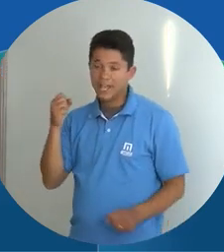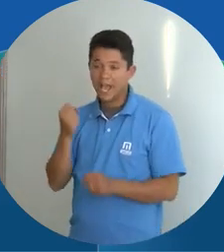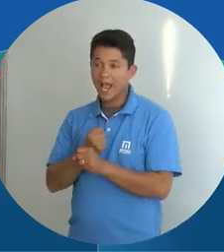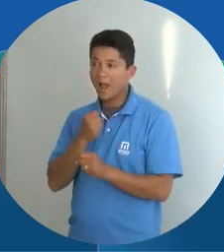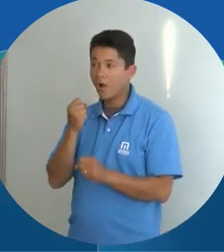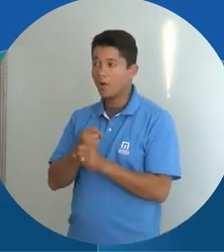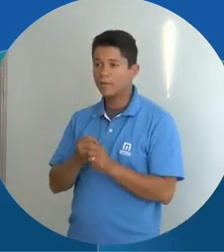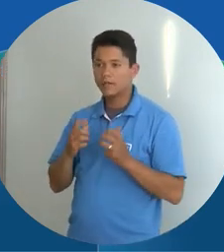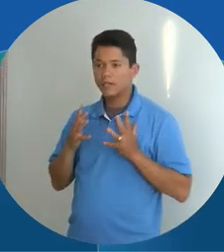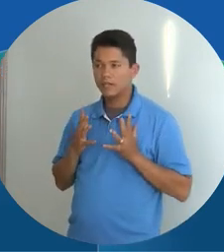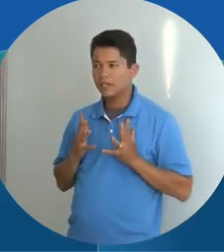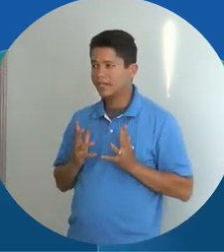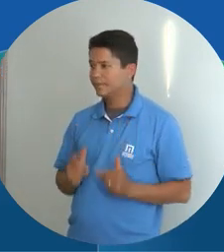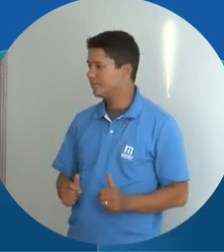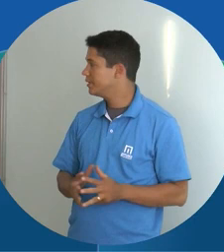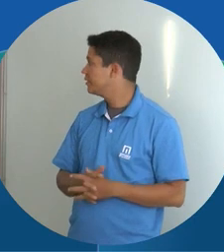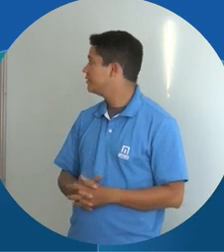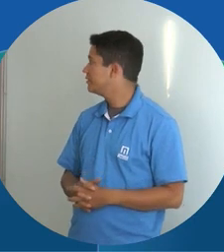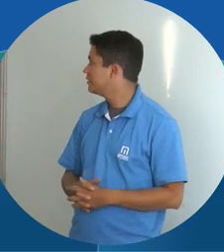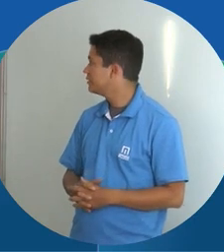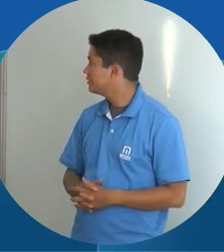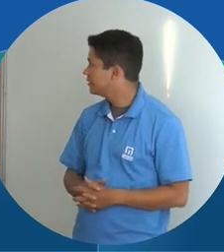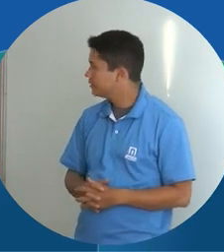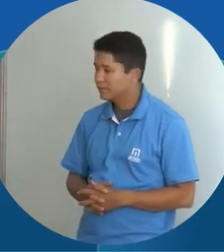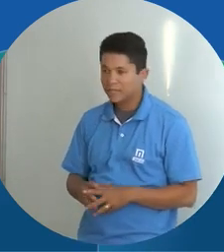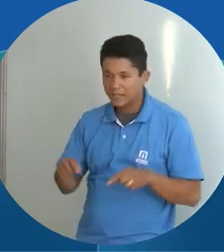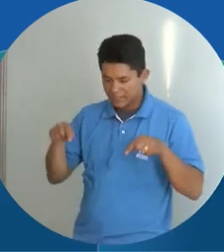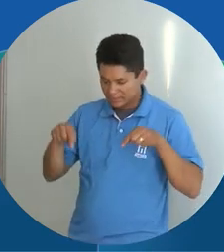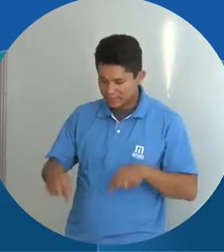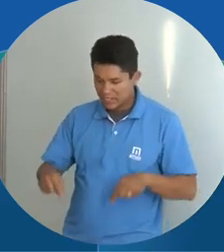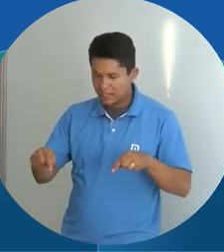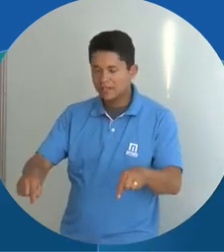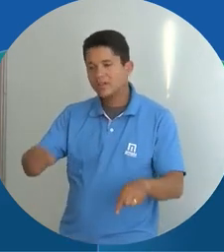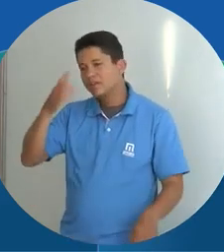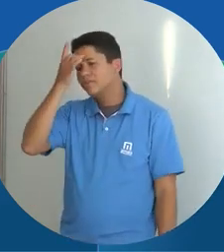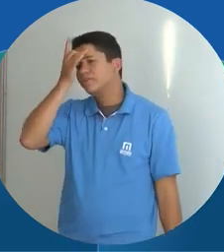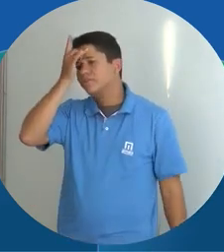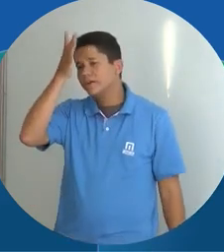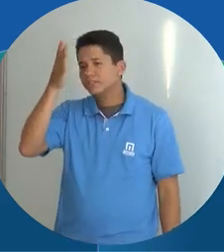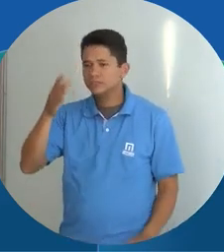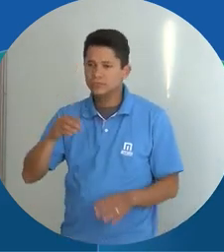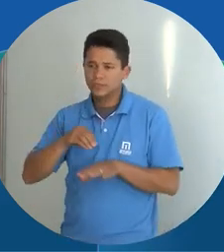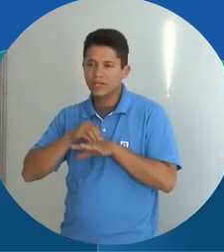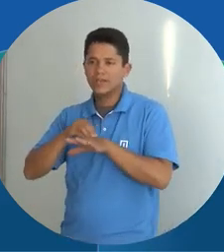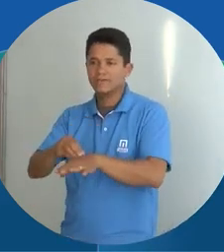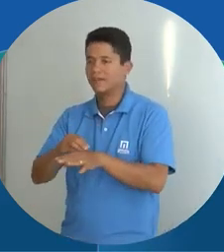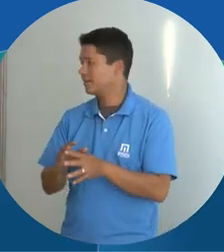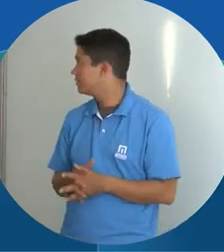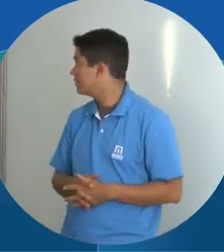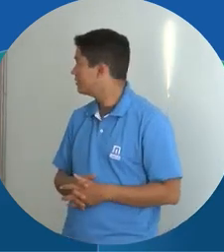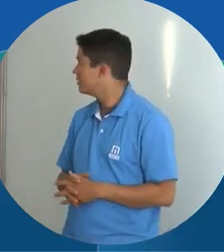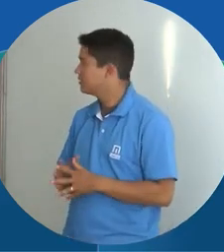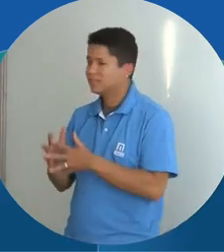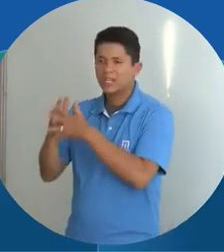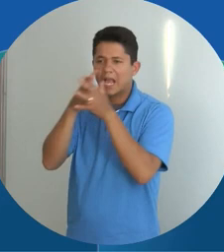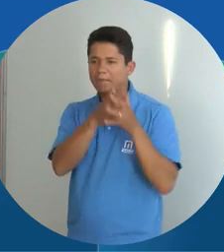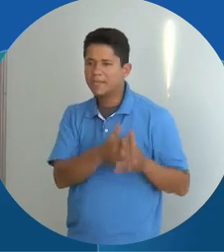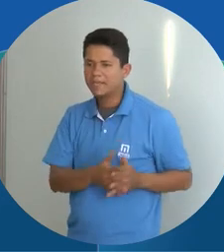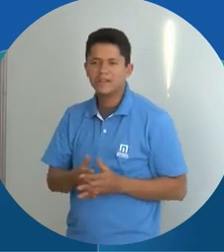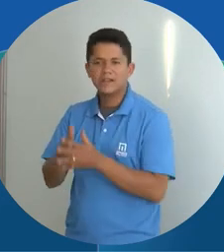muito limpa, as estacas de fácil manejo aqui, então você vê caminhão passando,